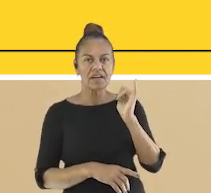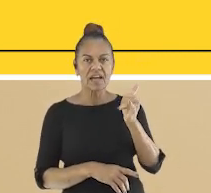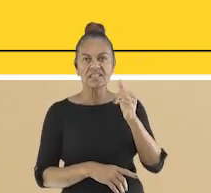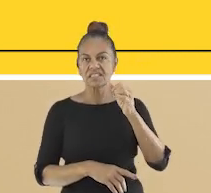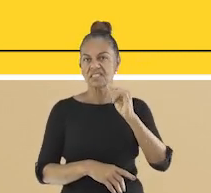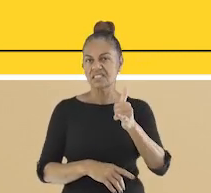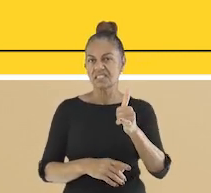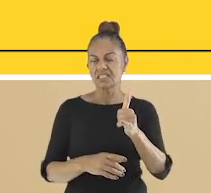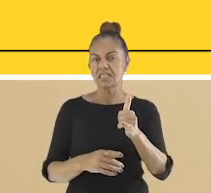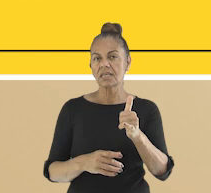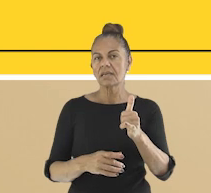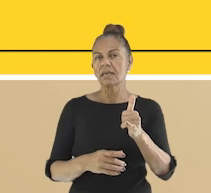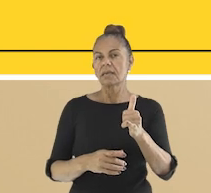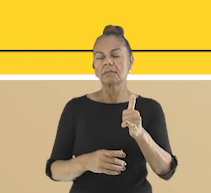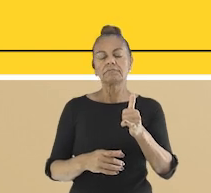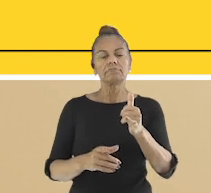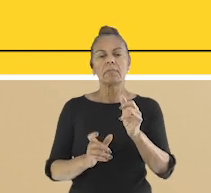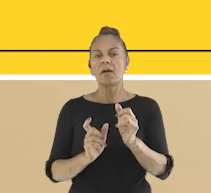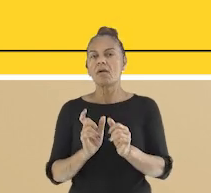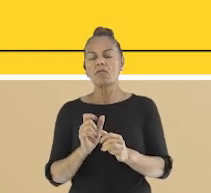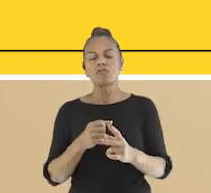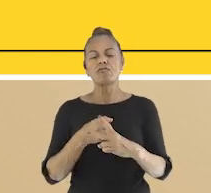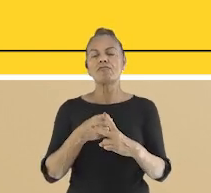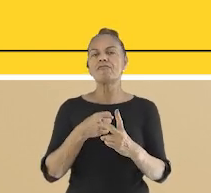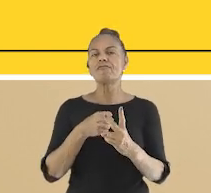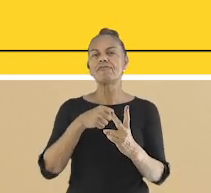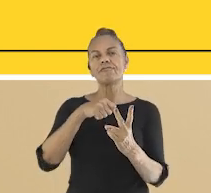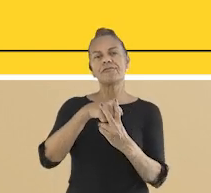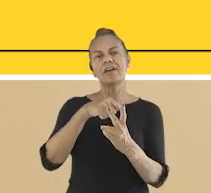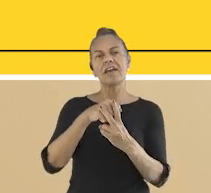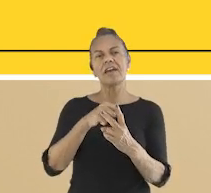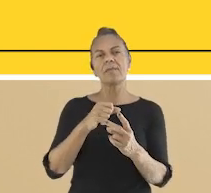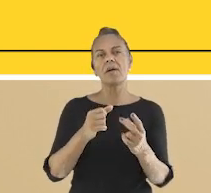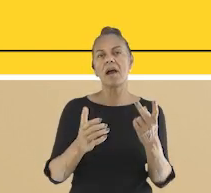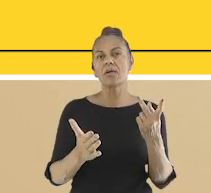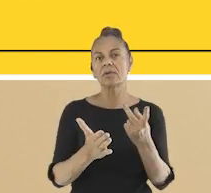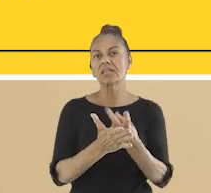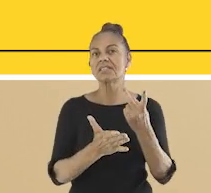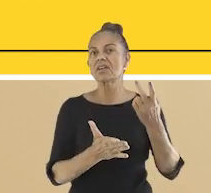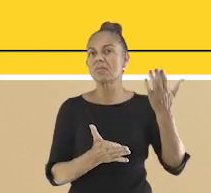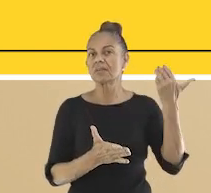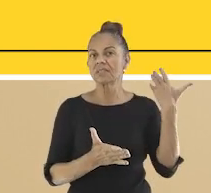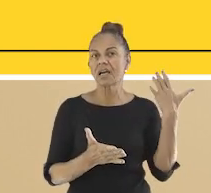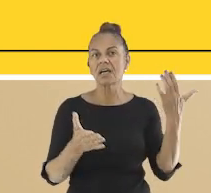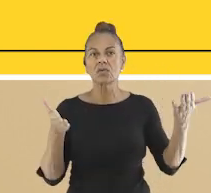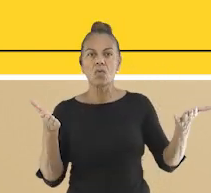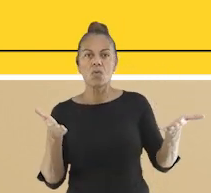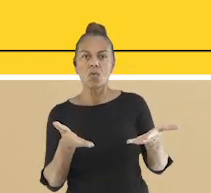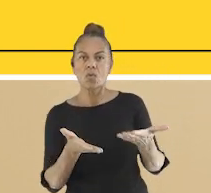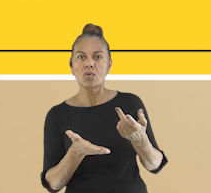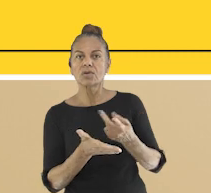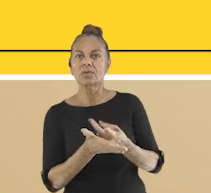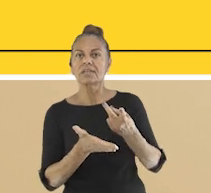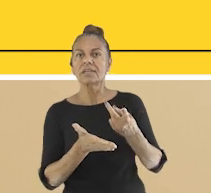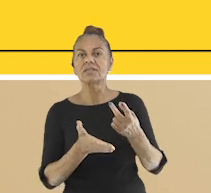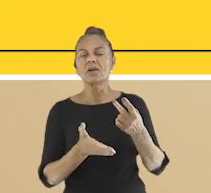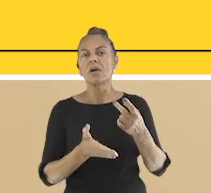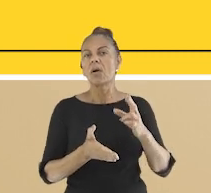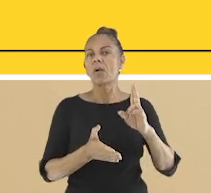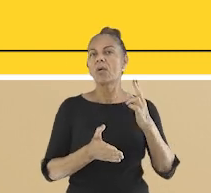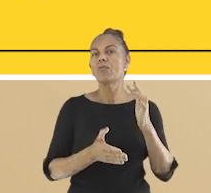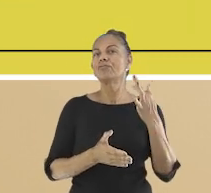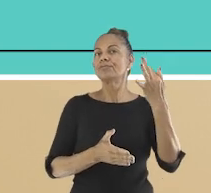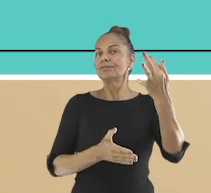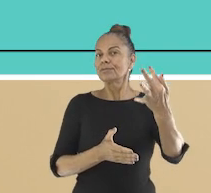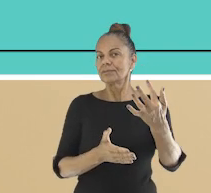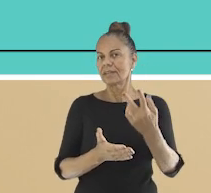interlocutor a indicar na fala se algo já ocorreu, está acontecendo no momento em que se fala ou se ainda vai